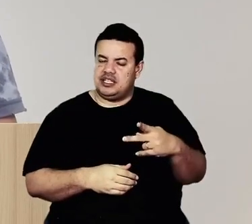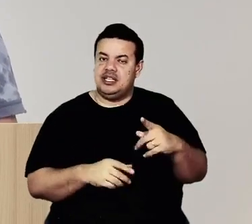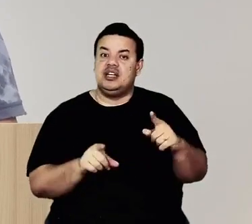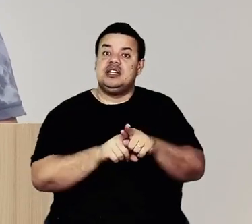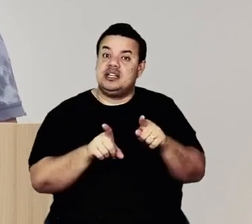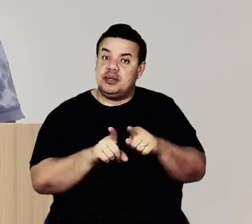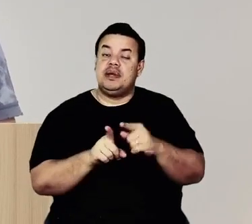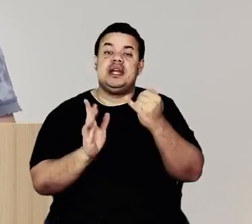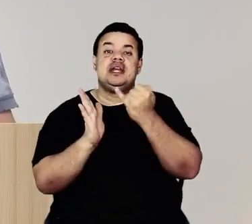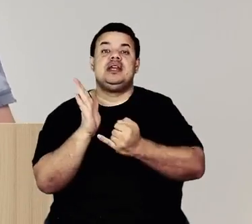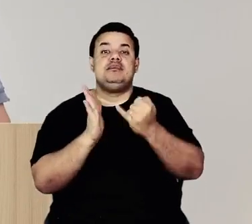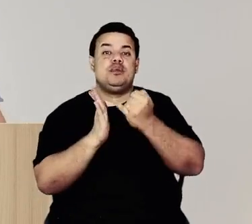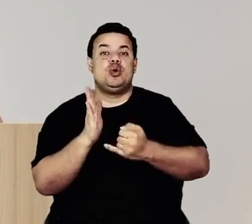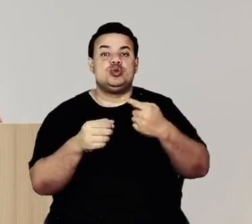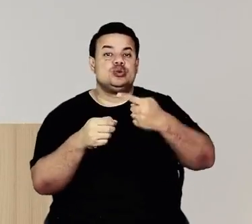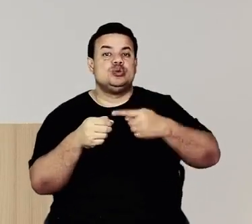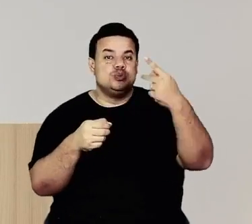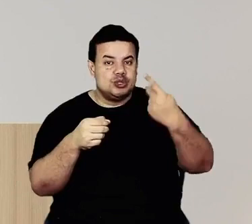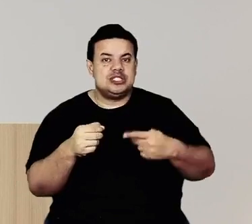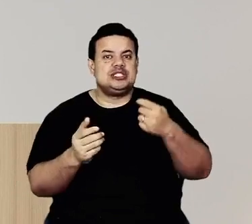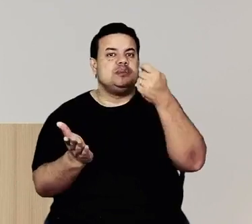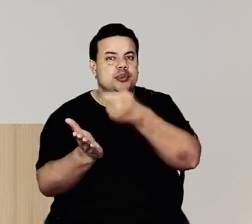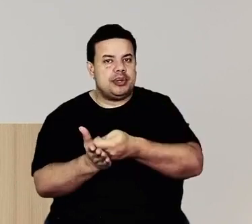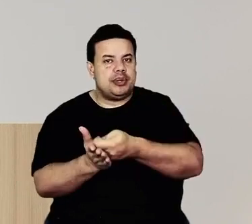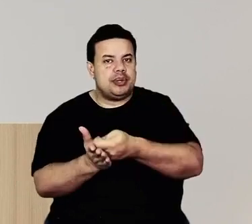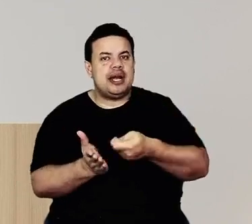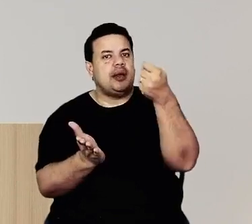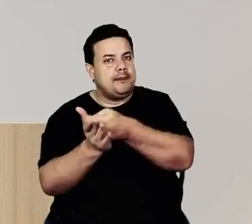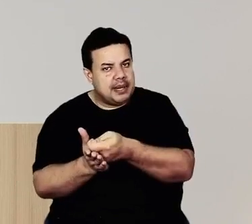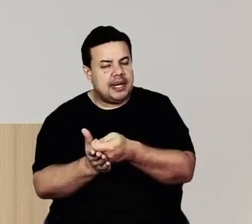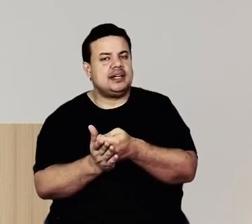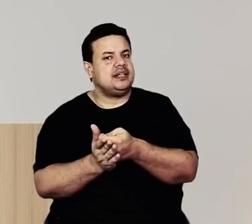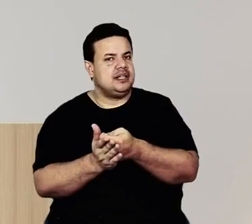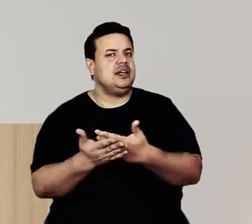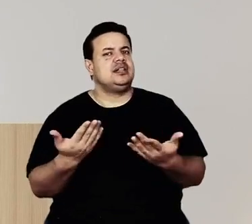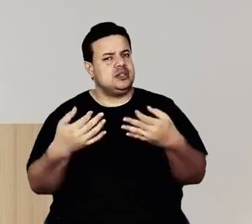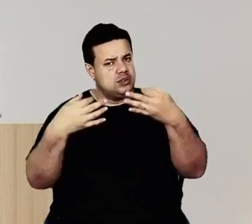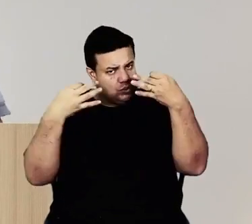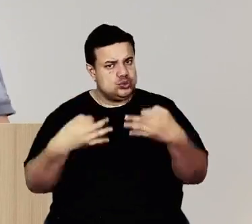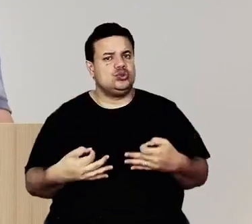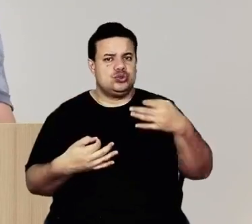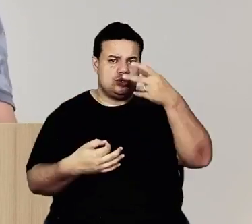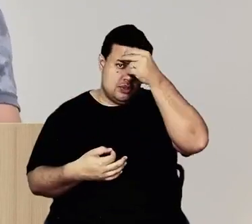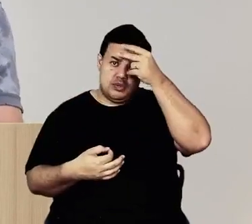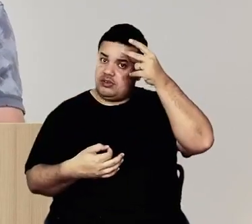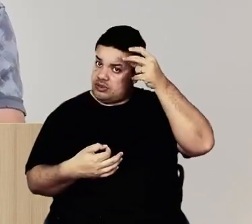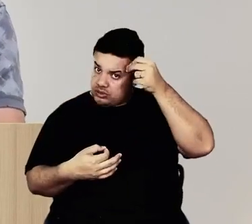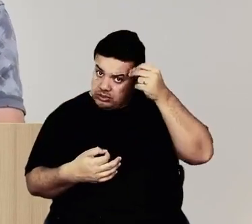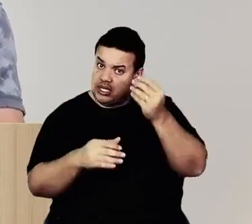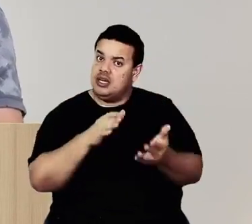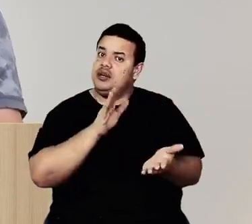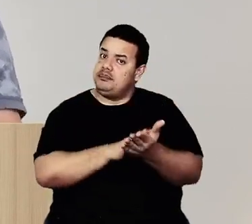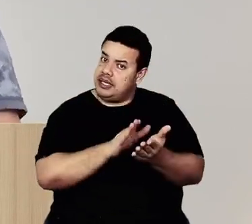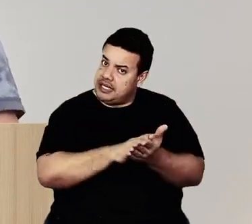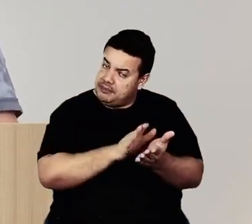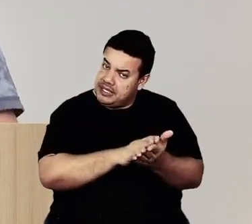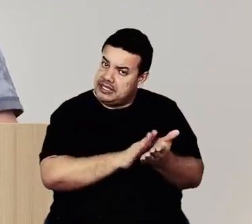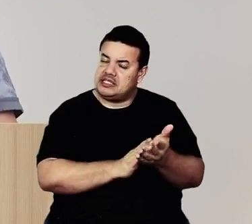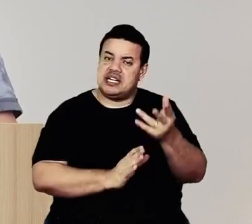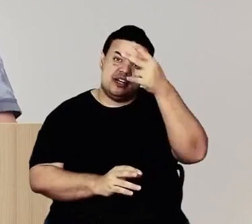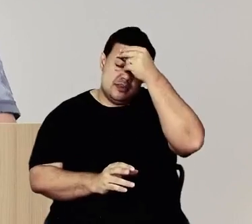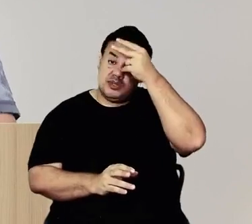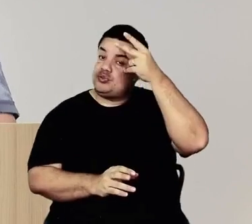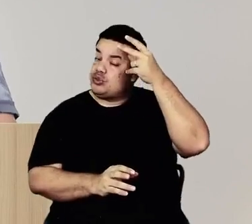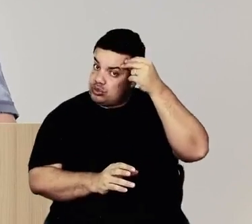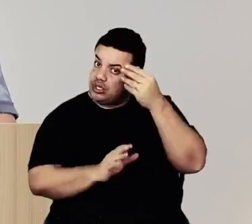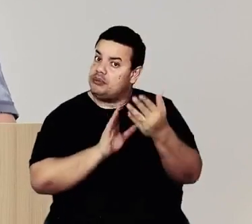município então é nada mais justo né de que o município aí tem que parabenizar o Executivo Municipal